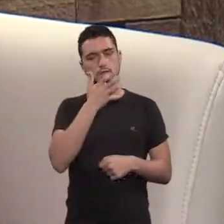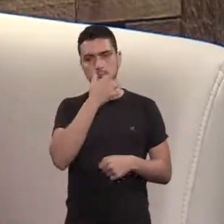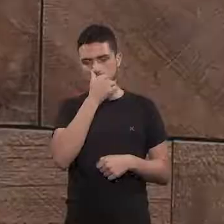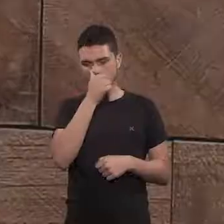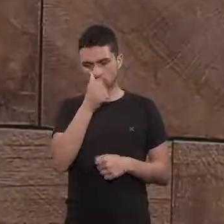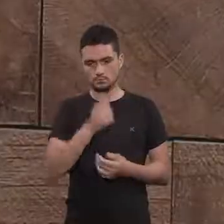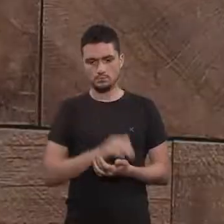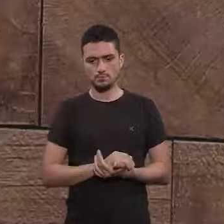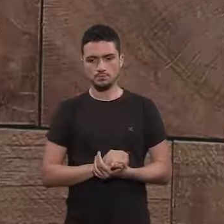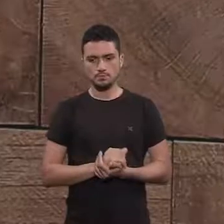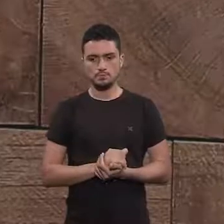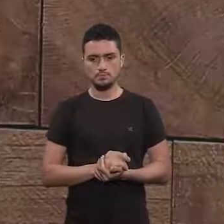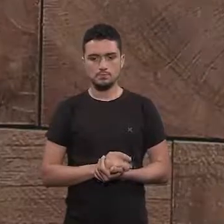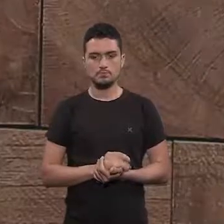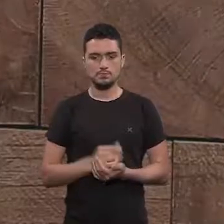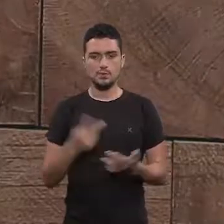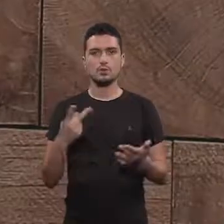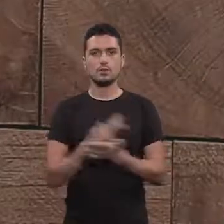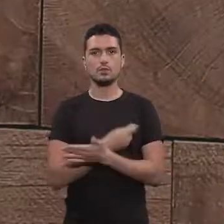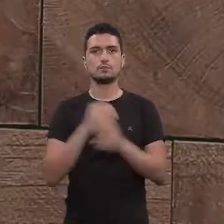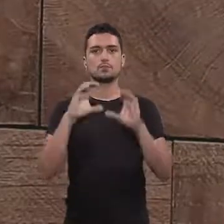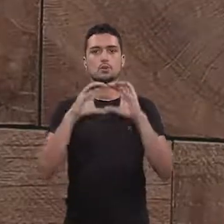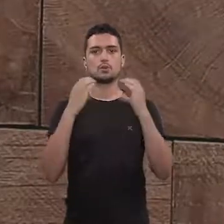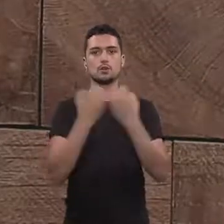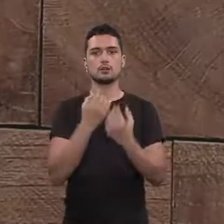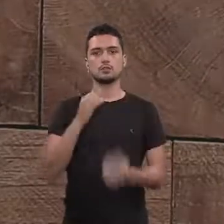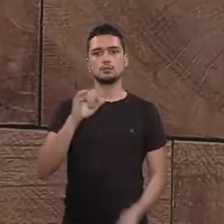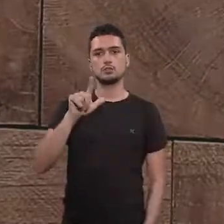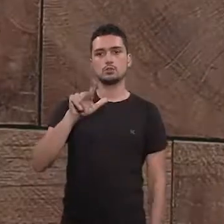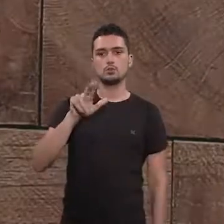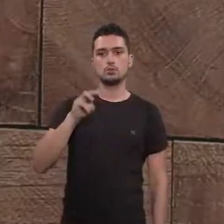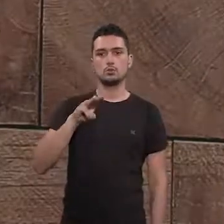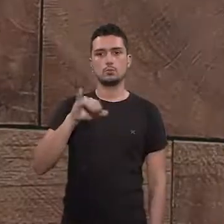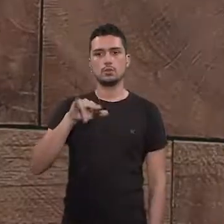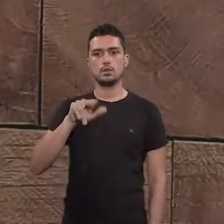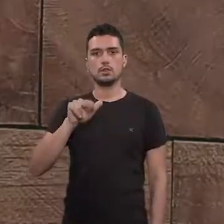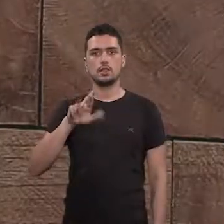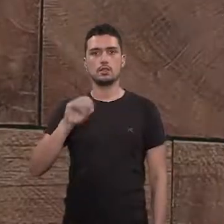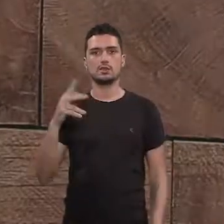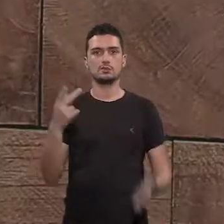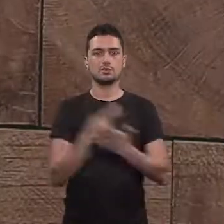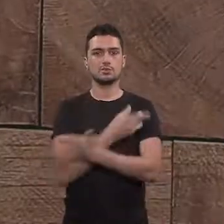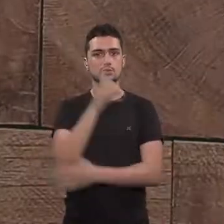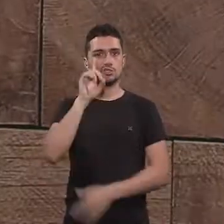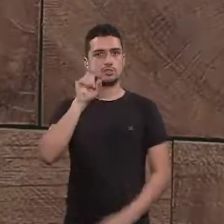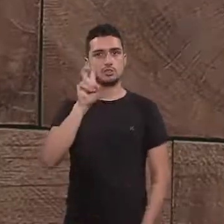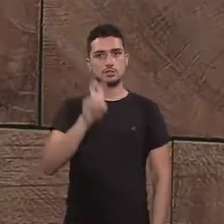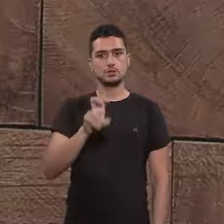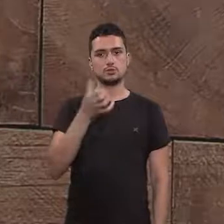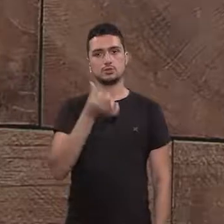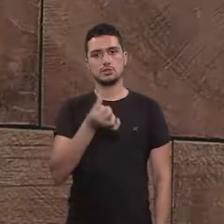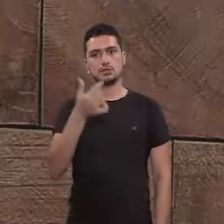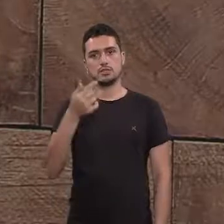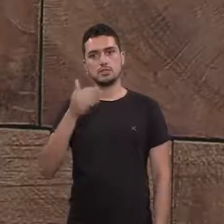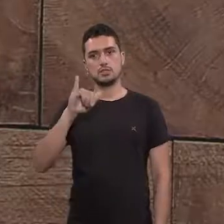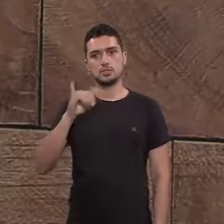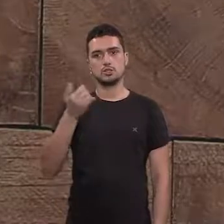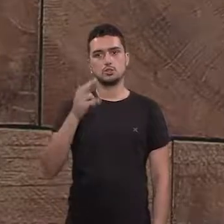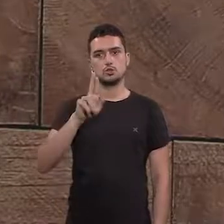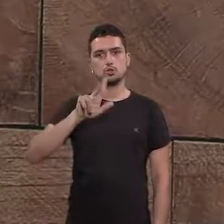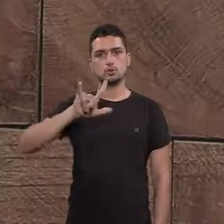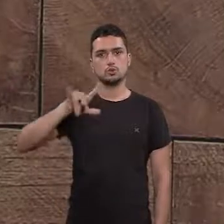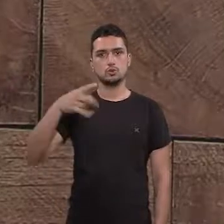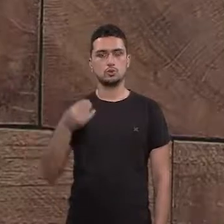sério. Foi um congresso interessante, chamado Congresso Luminário. Aconteceu no dia 5, 6 e 7 de julho